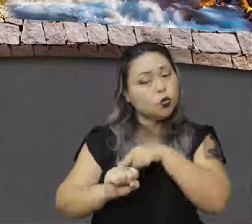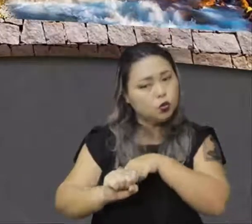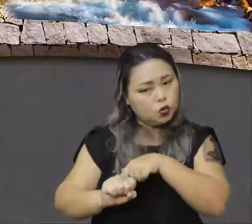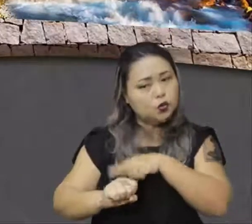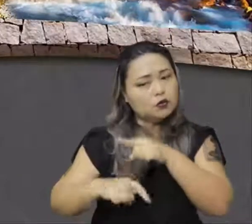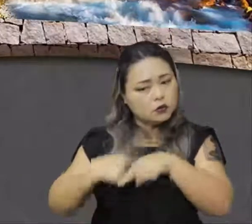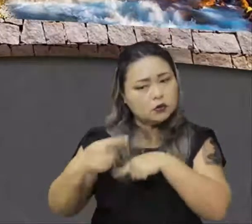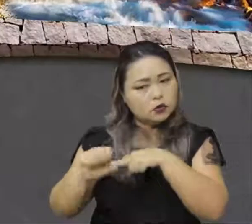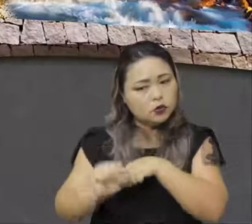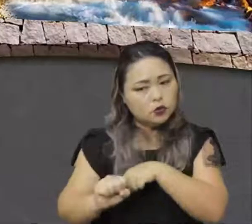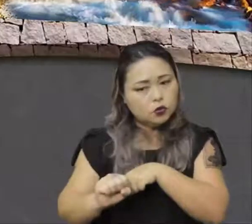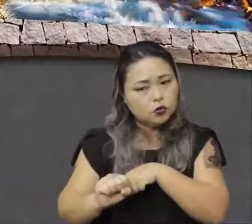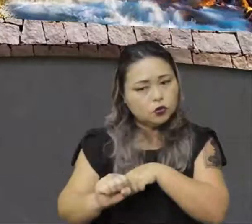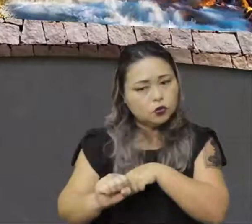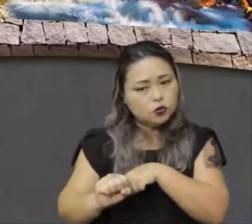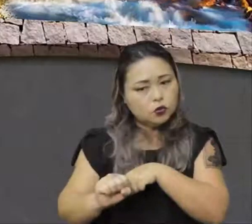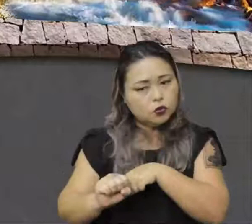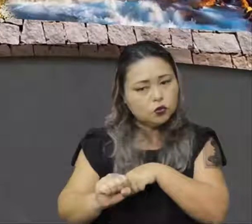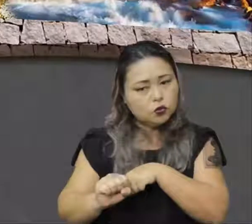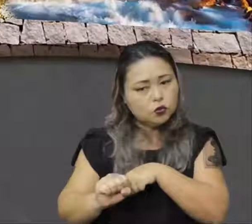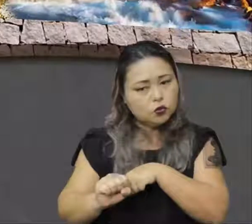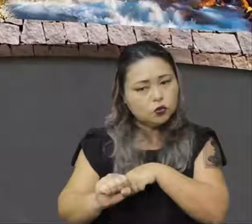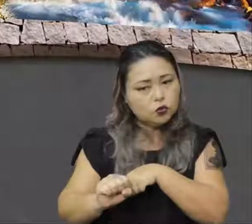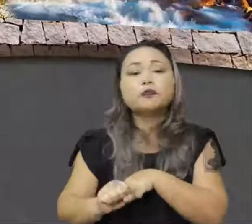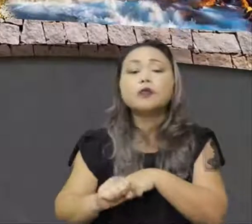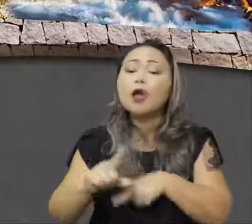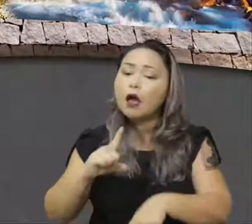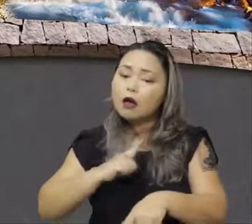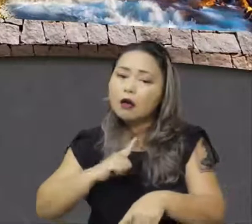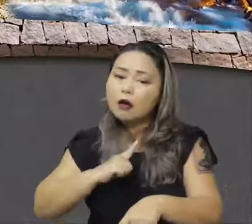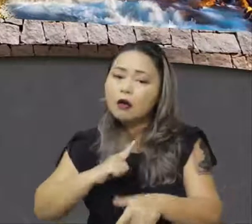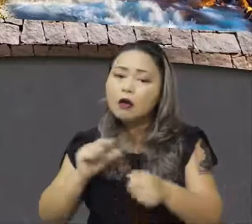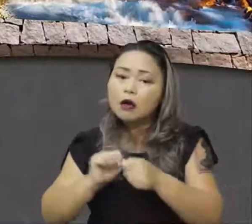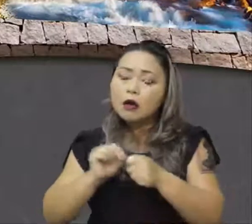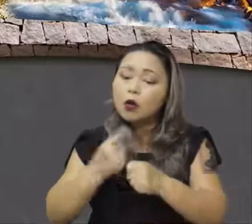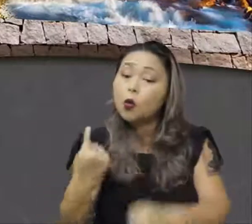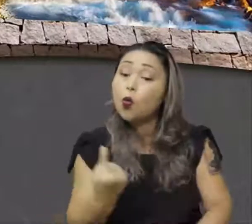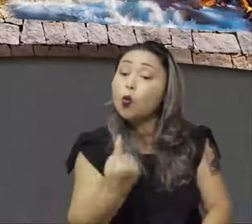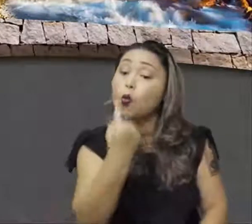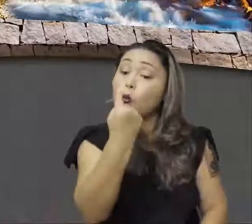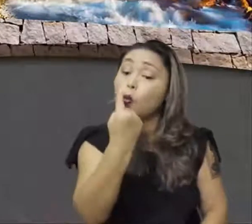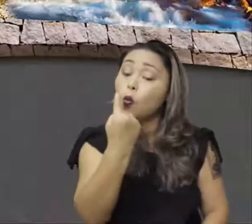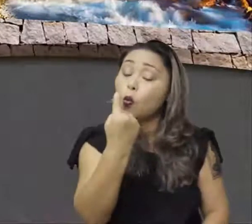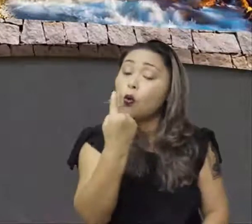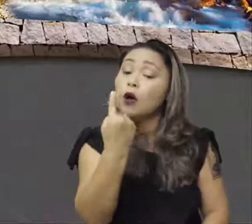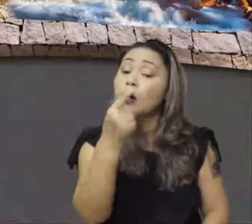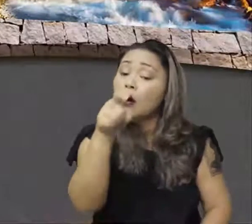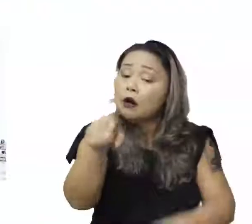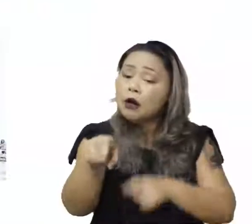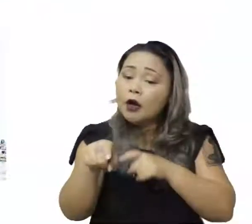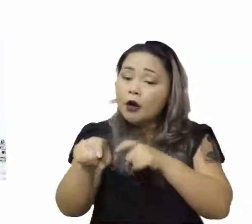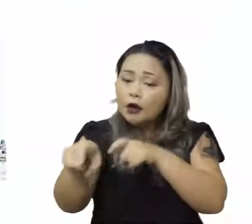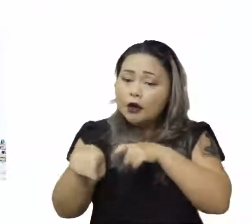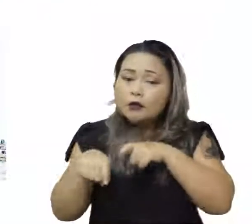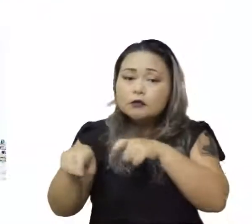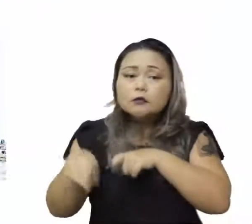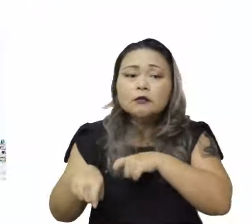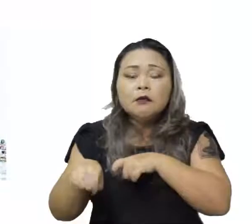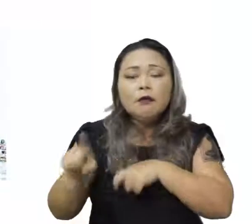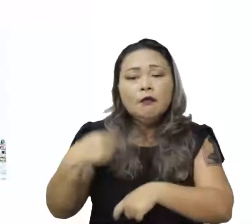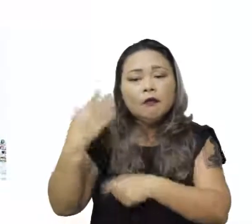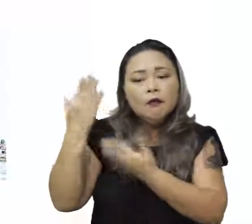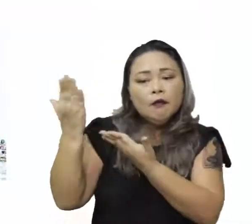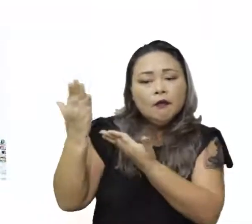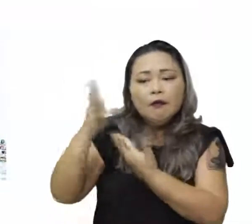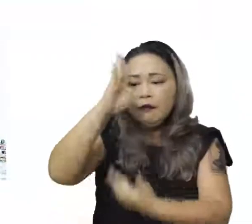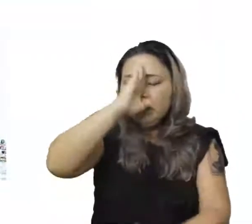na sequência, você vai ter uma monocultura, que é o que nós chamamos aqui, no caso